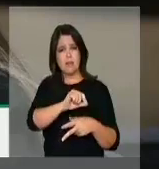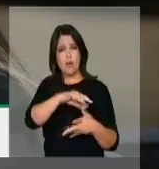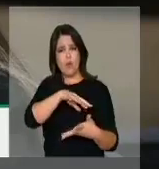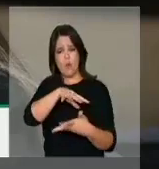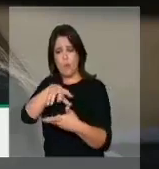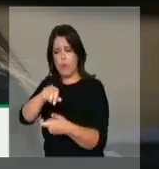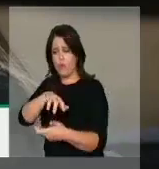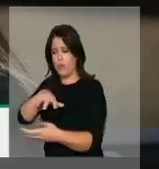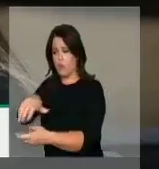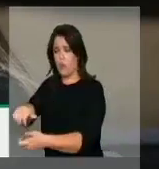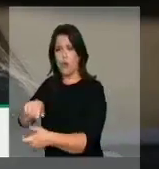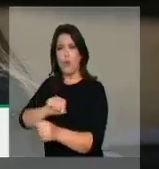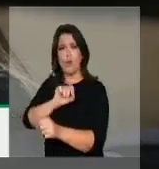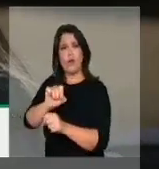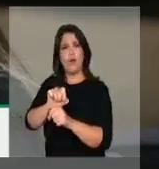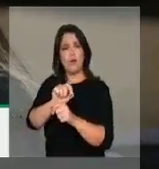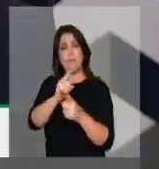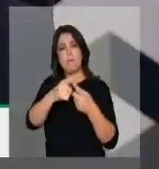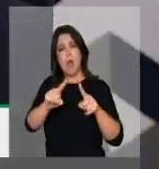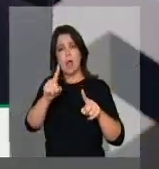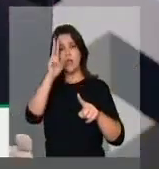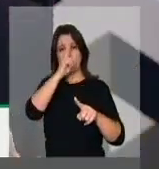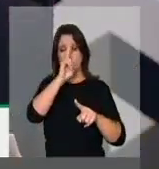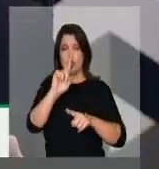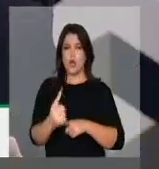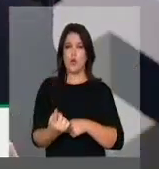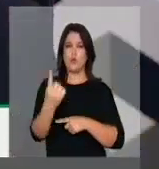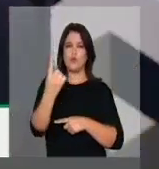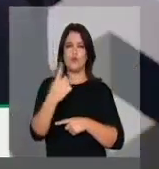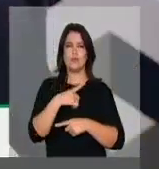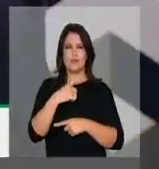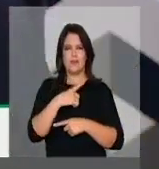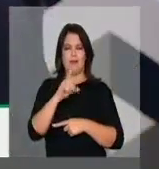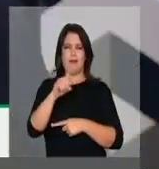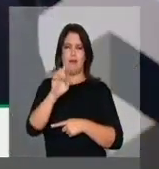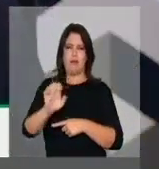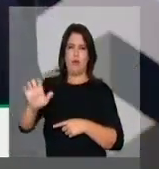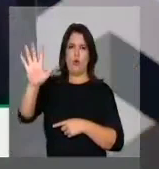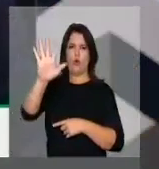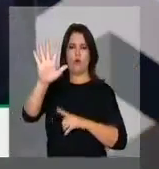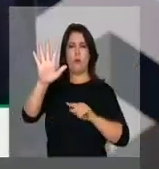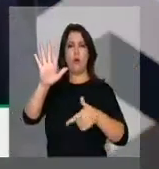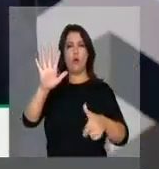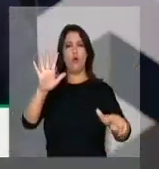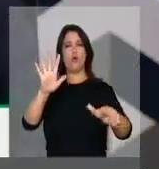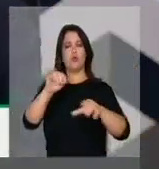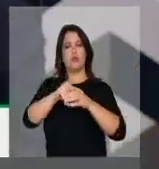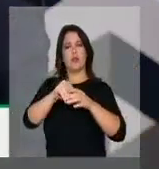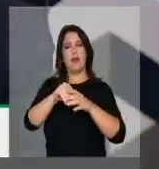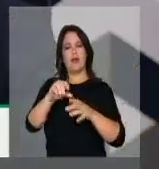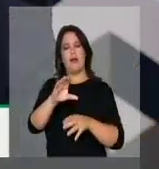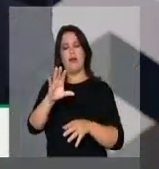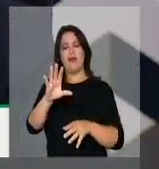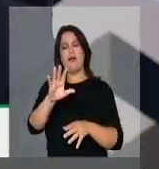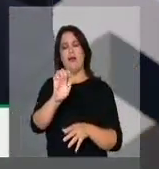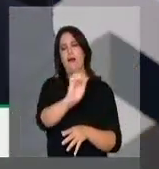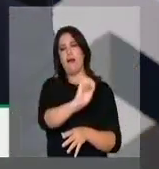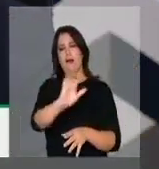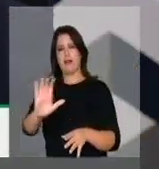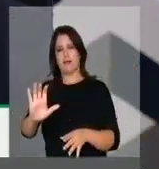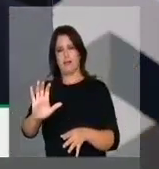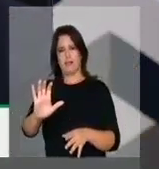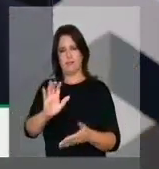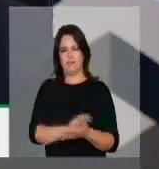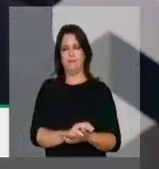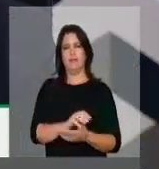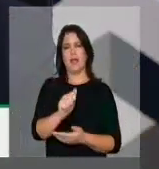países, 2 mundos e uma história só, porque um está no Ocidente, está na Europa, outro está na Ásia. Pego o exemplo